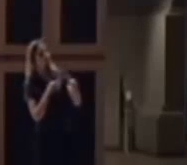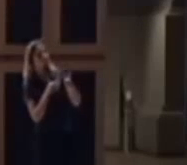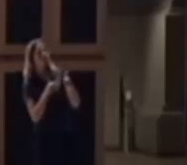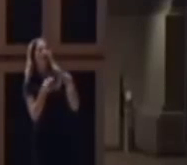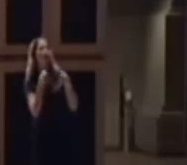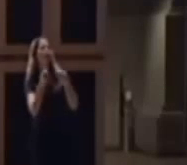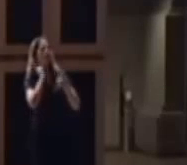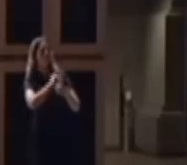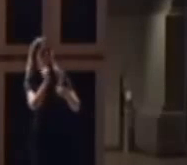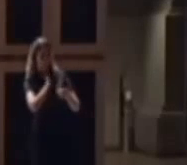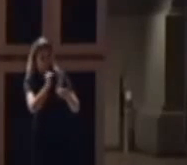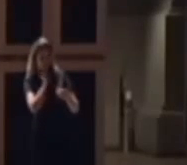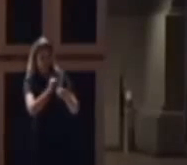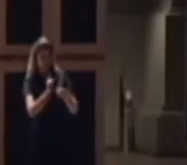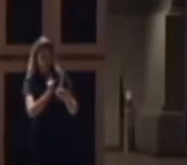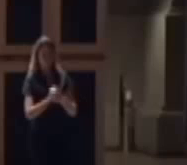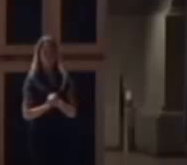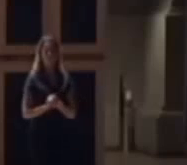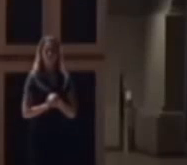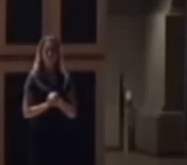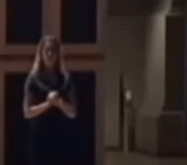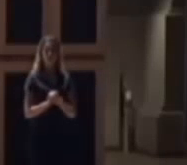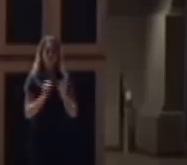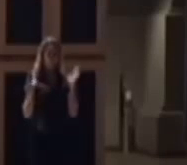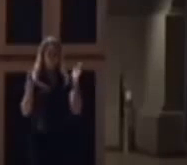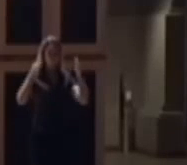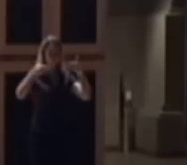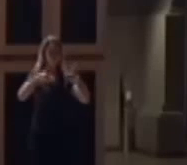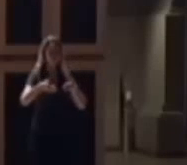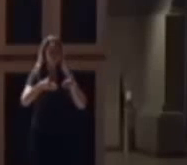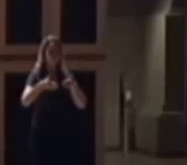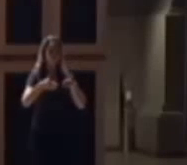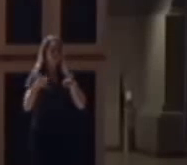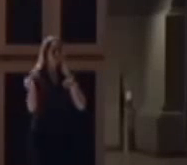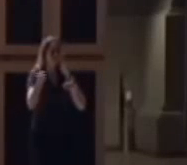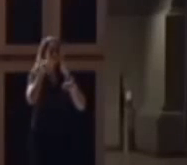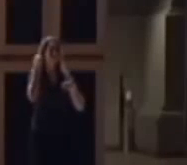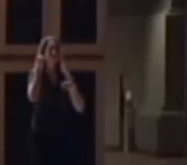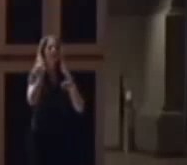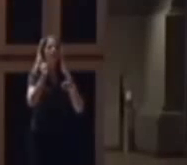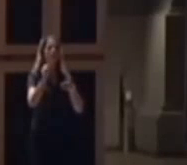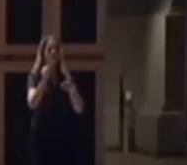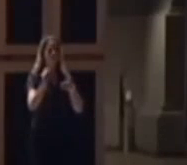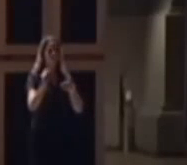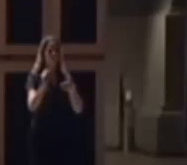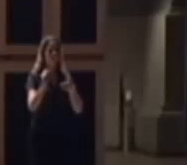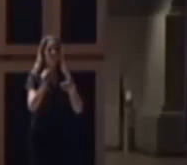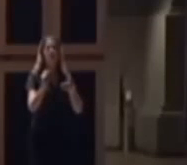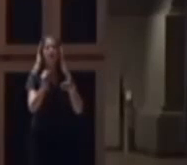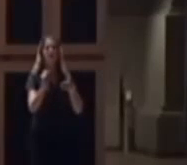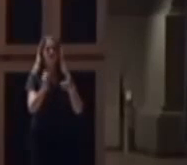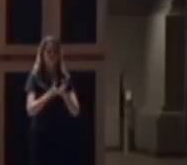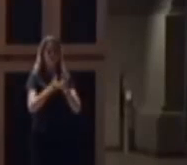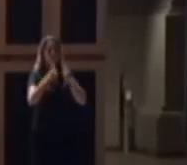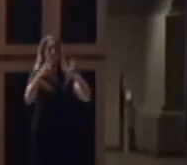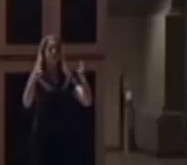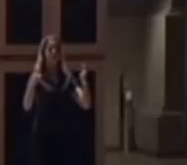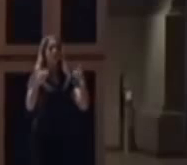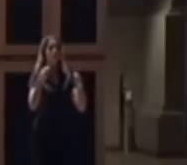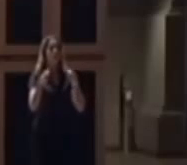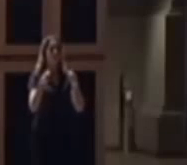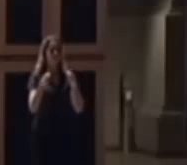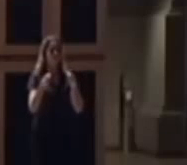Minas Gerais. E o foco específico em áreas específicas e abrangência de áreas